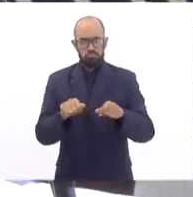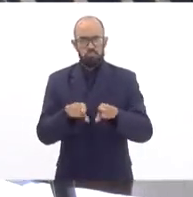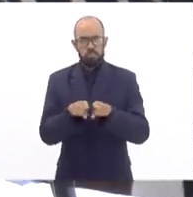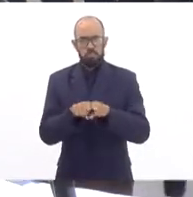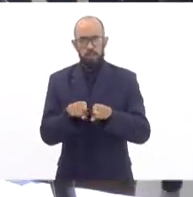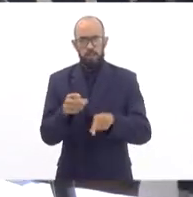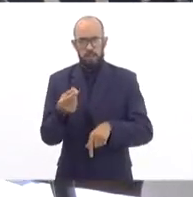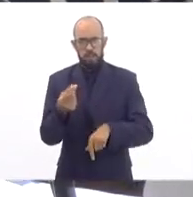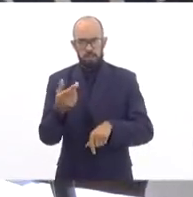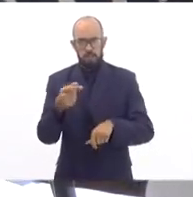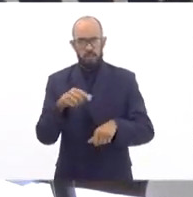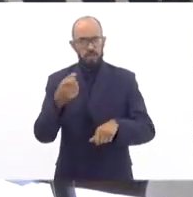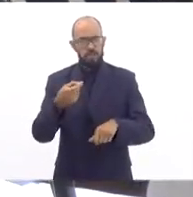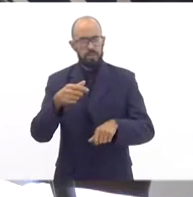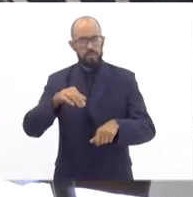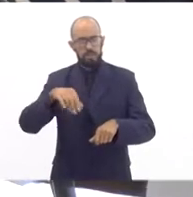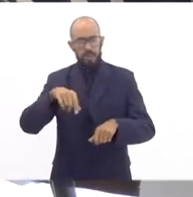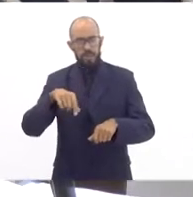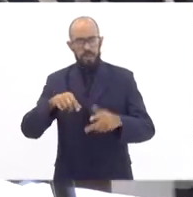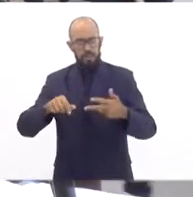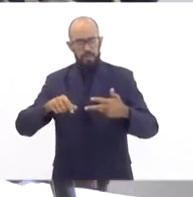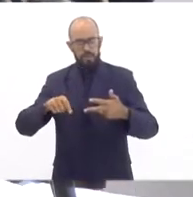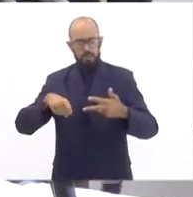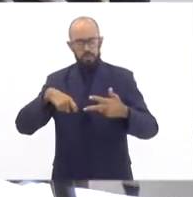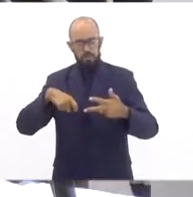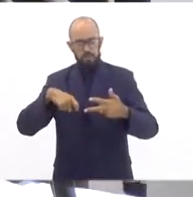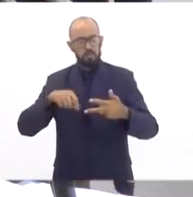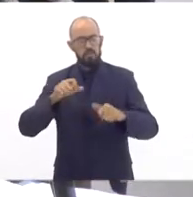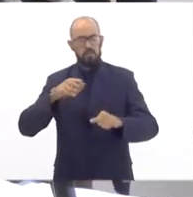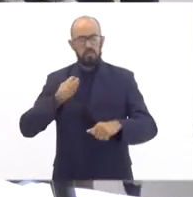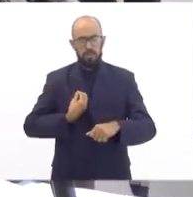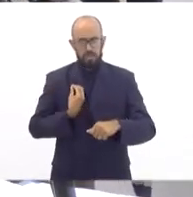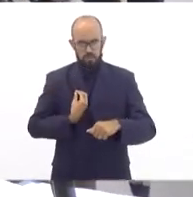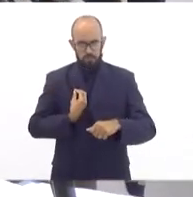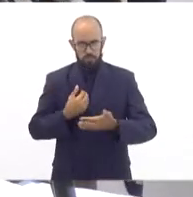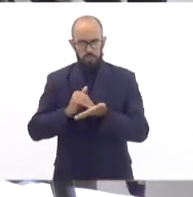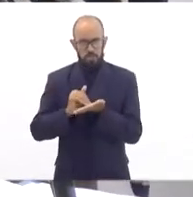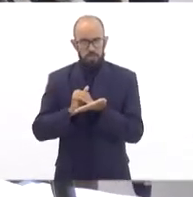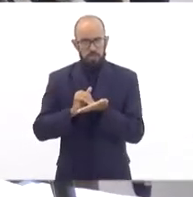Poder Executivo participa? Secretaria de Transporte, por óbvio. Não é?